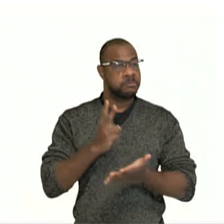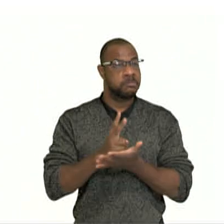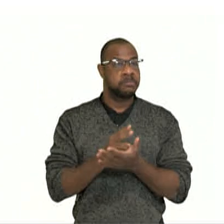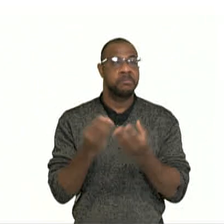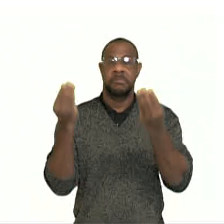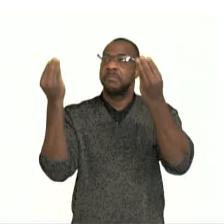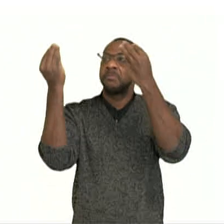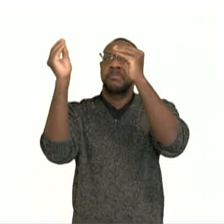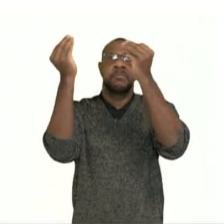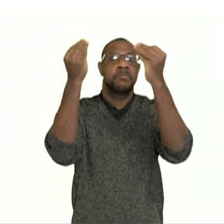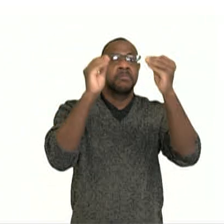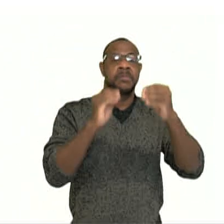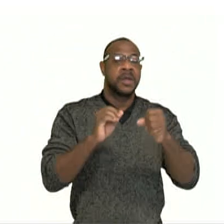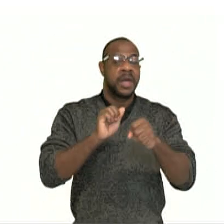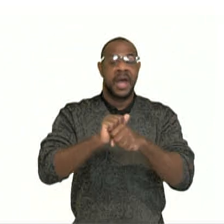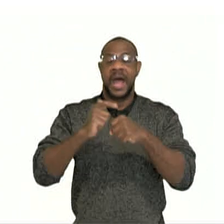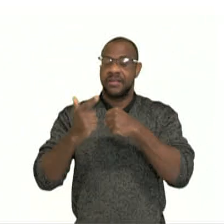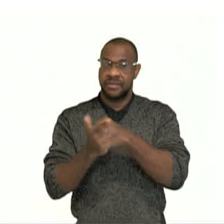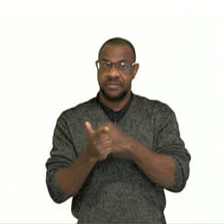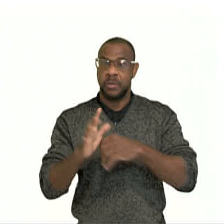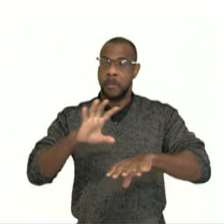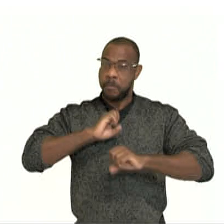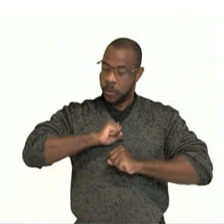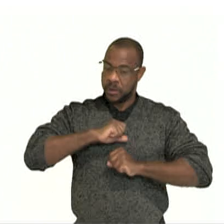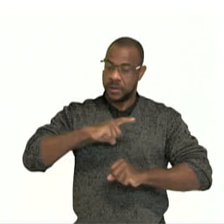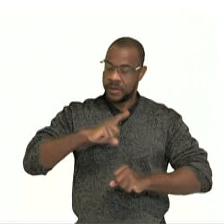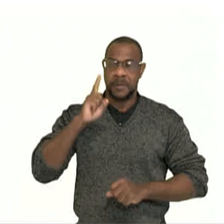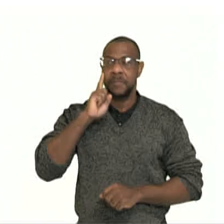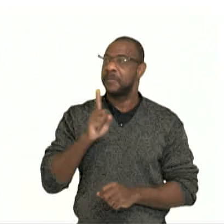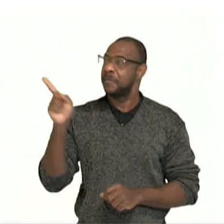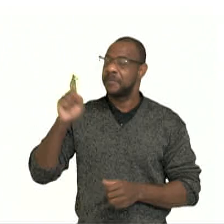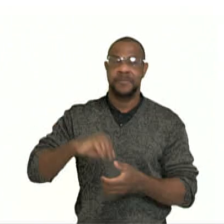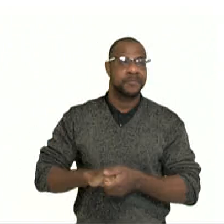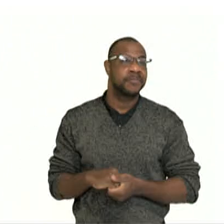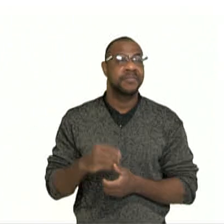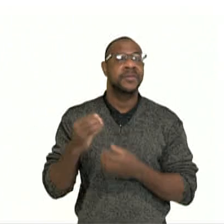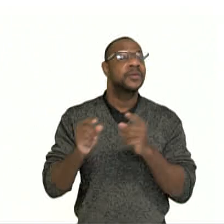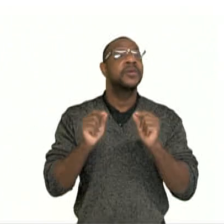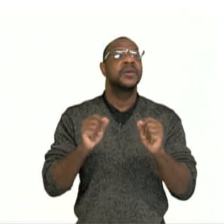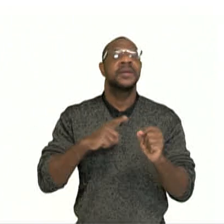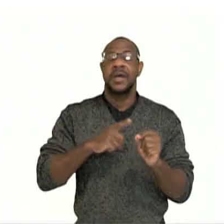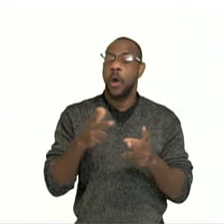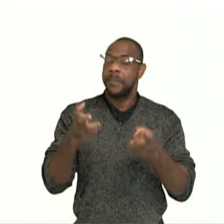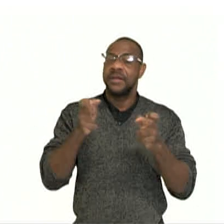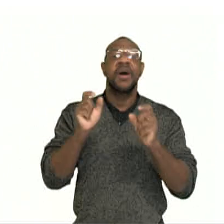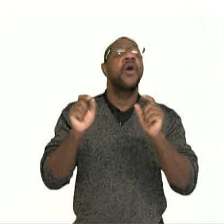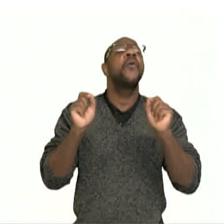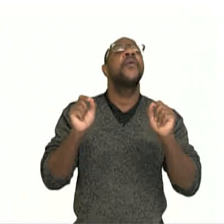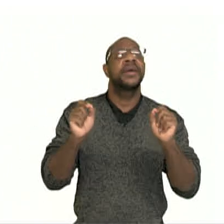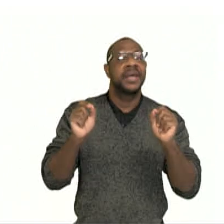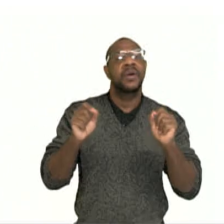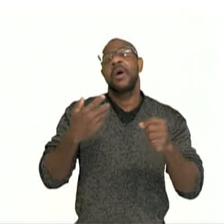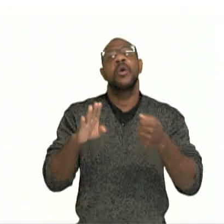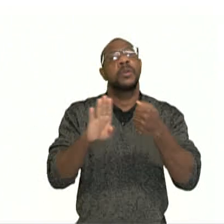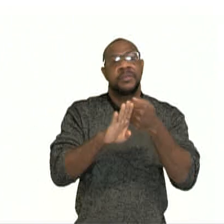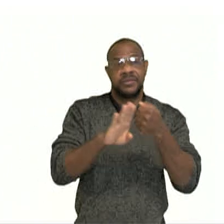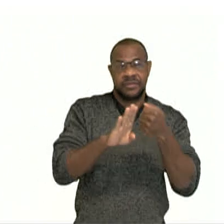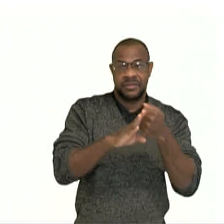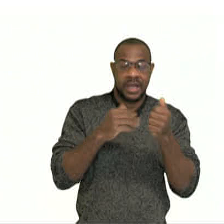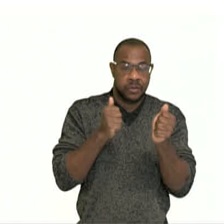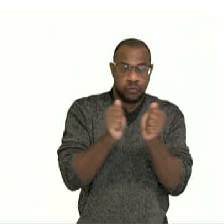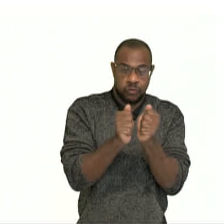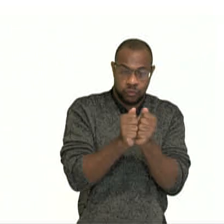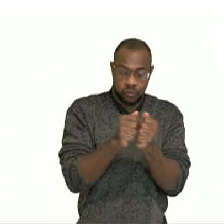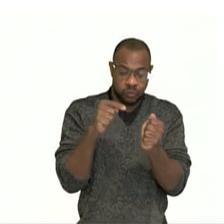completar com os adjetivos possessivos, com a diferença que aqui nós vamos ter que observar qual é o substantivo que está